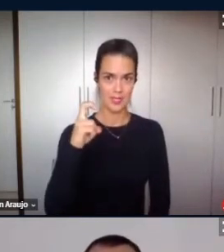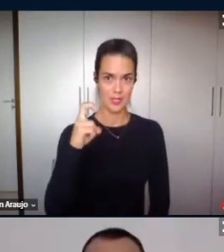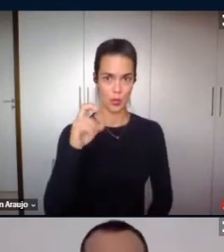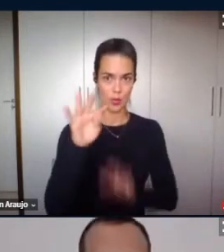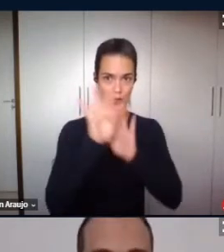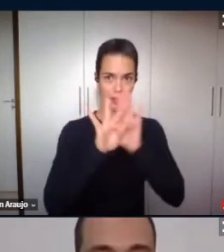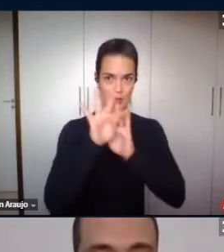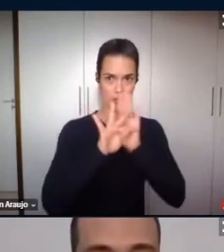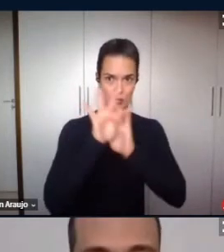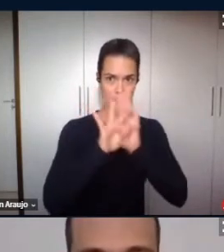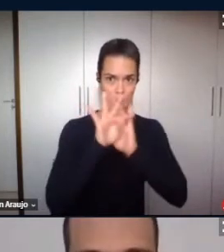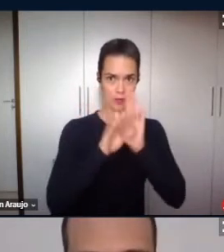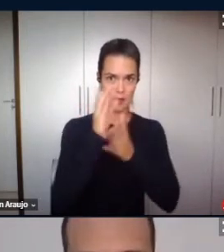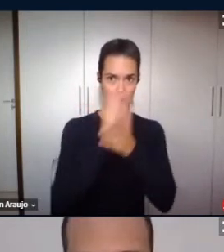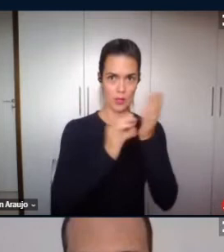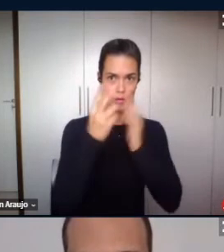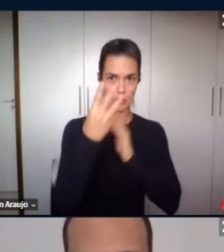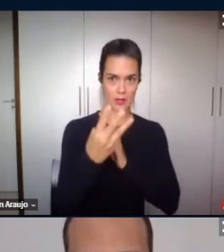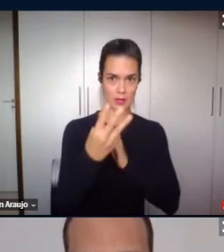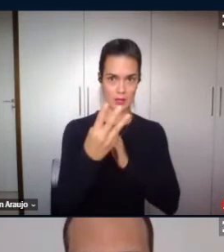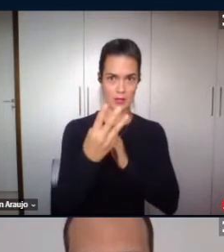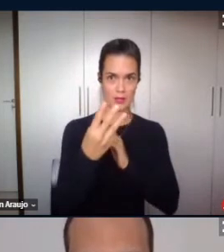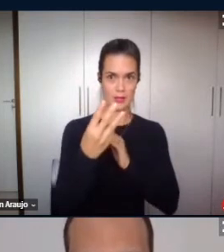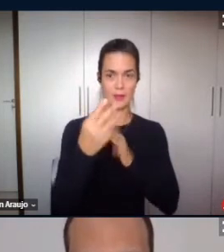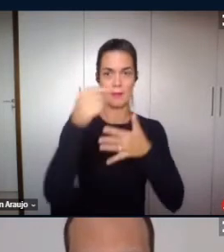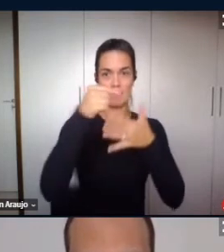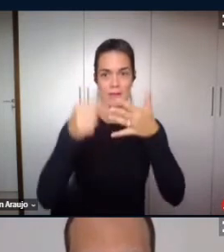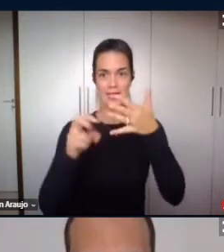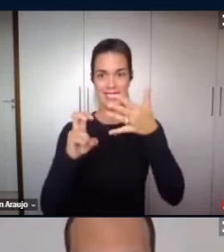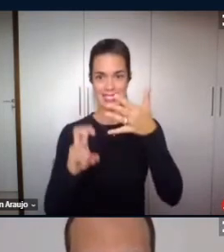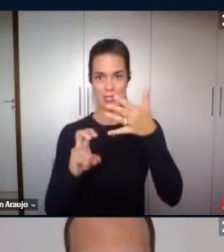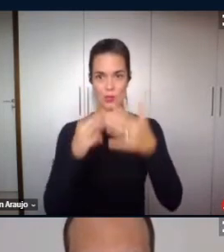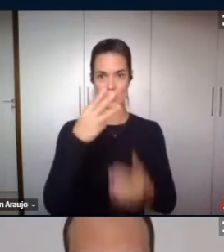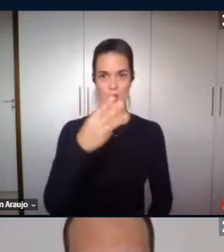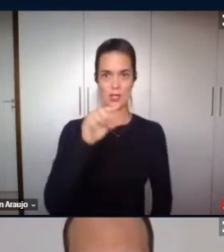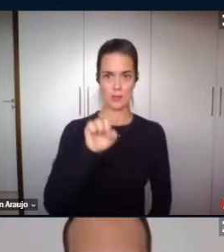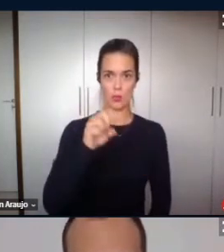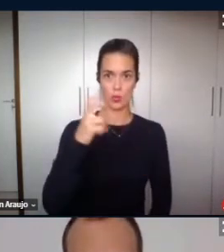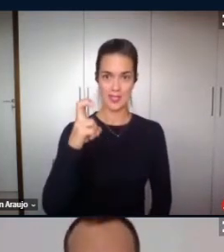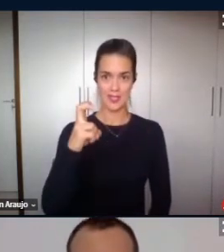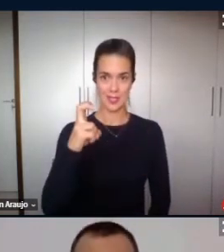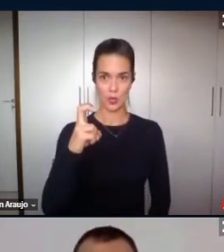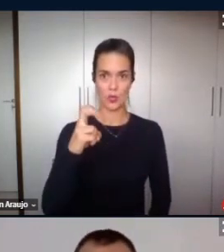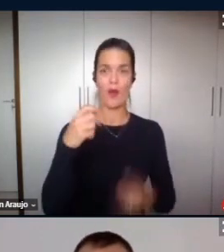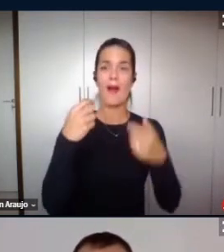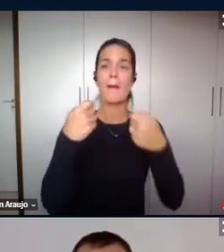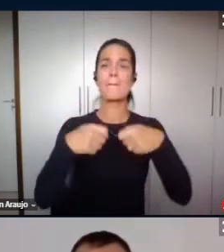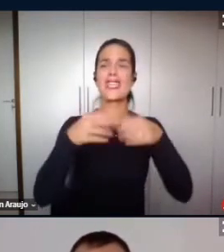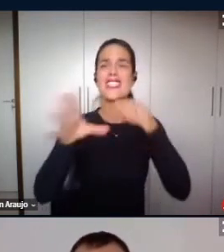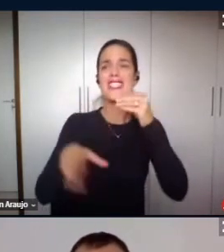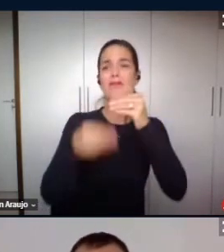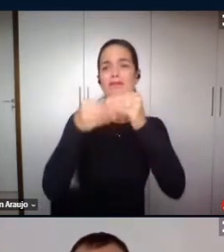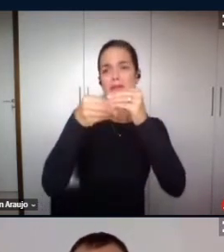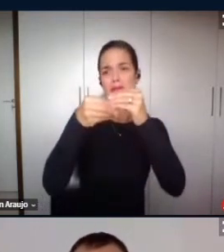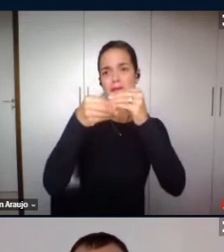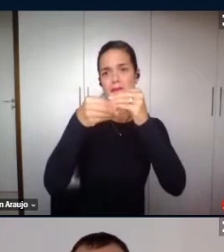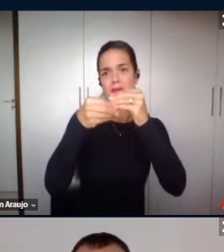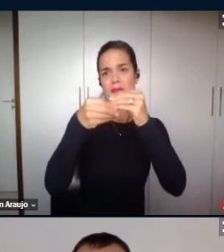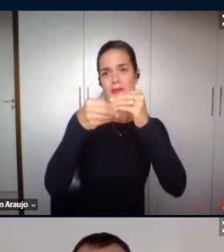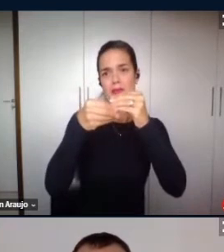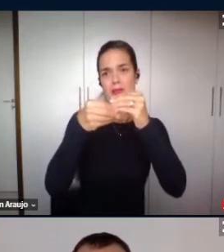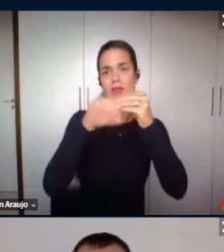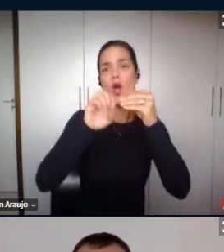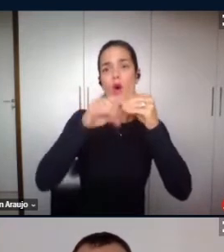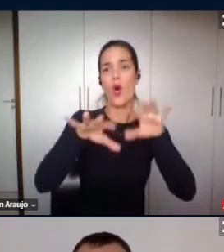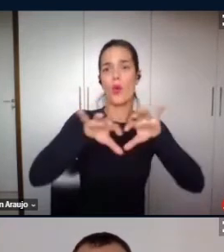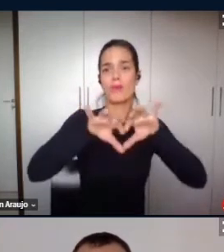ainda eu acho que precisa ou ser complementada ou fazer parte de uma outra sessão, né? Ser